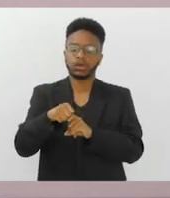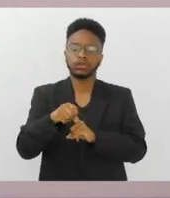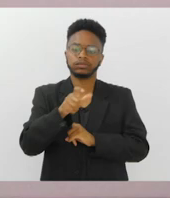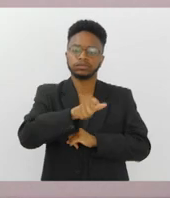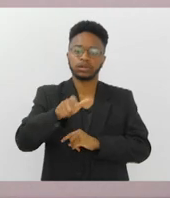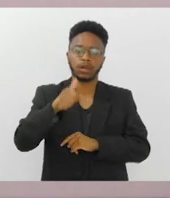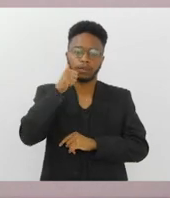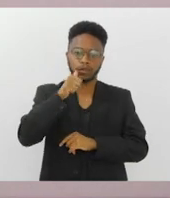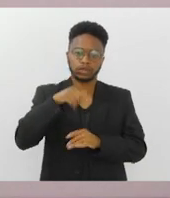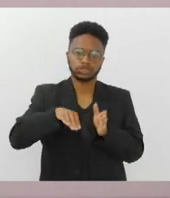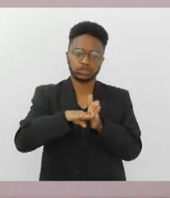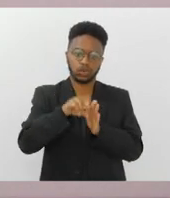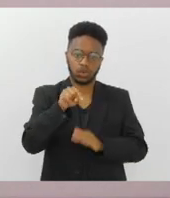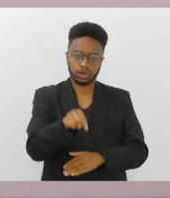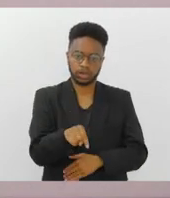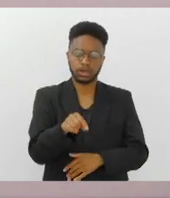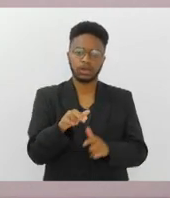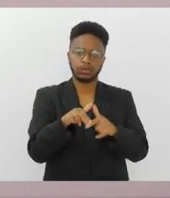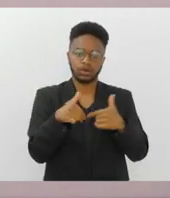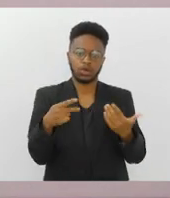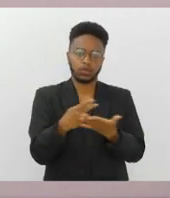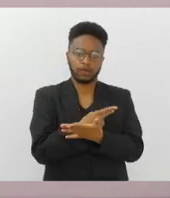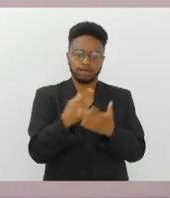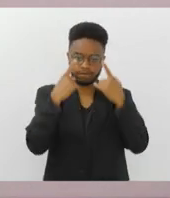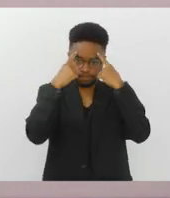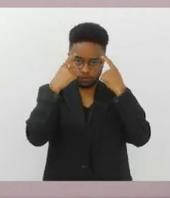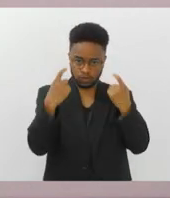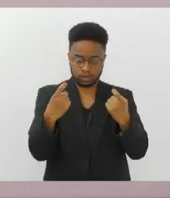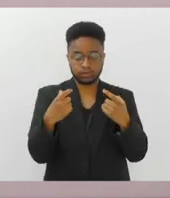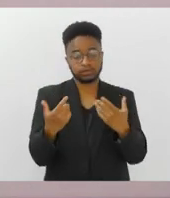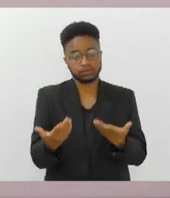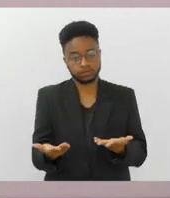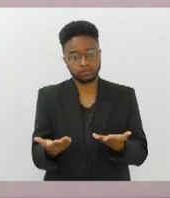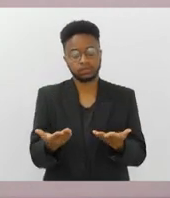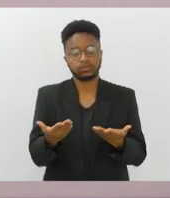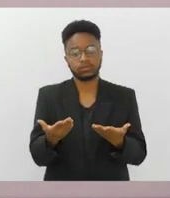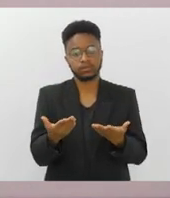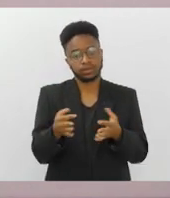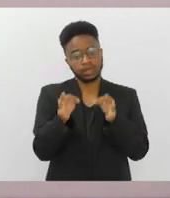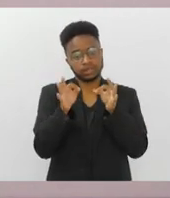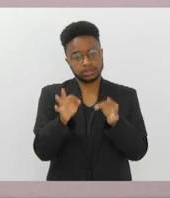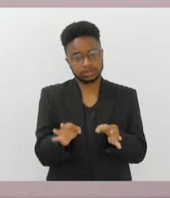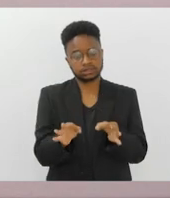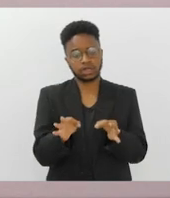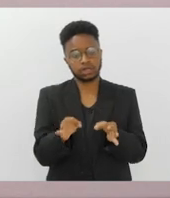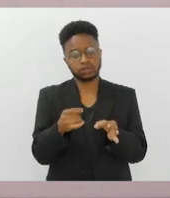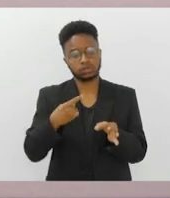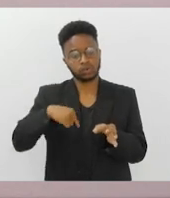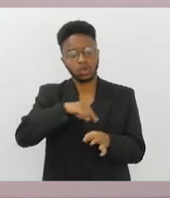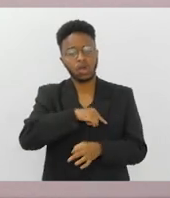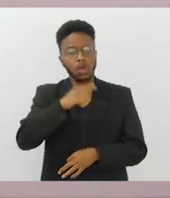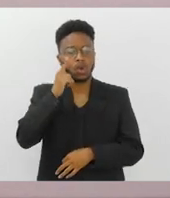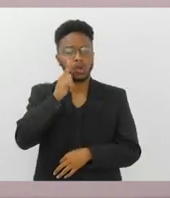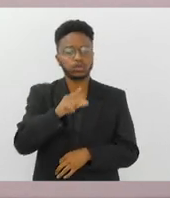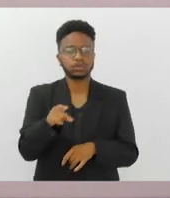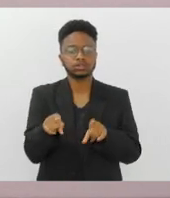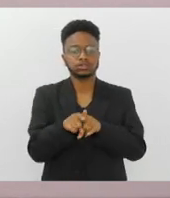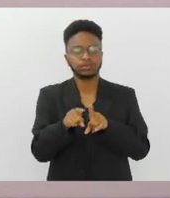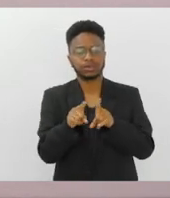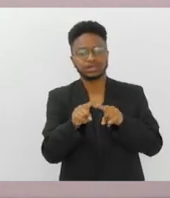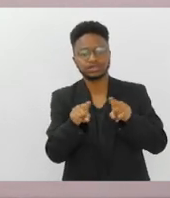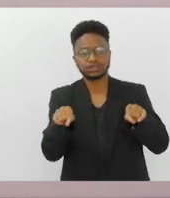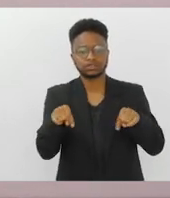chegam aqui vítimas de violência. Então, nada mais justo do que a gente garantir também essa sala